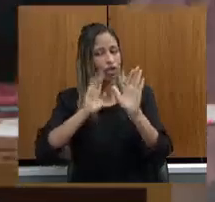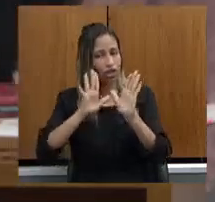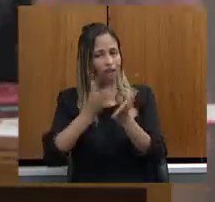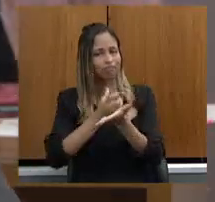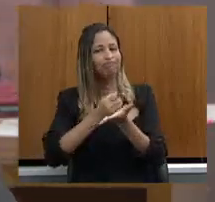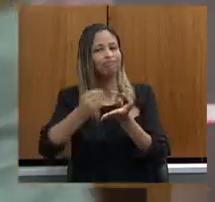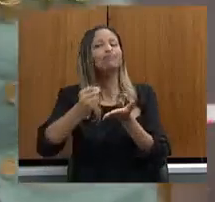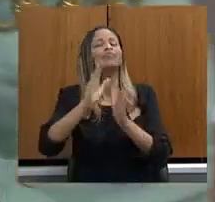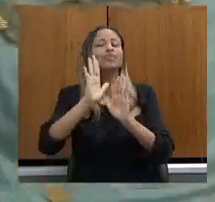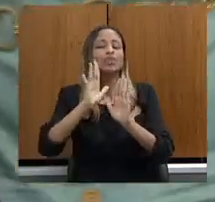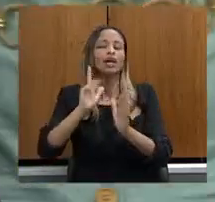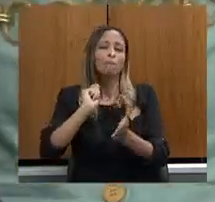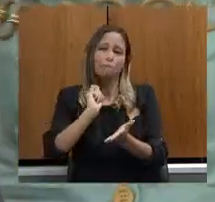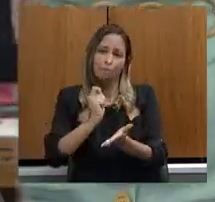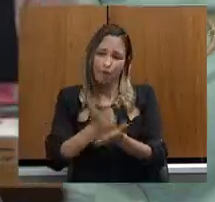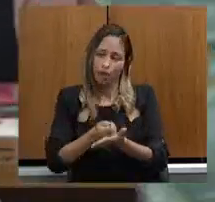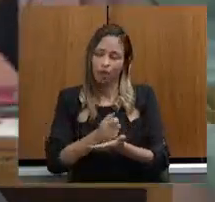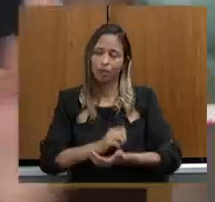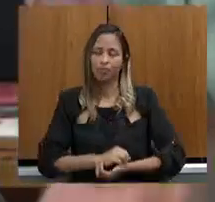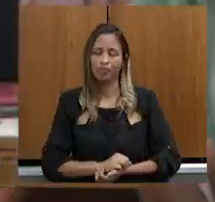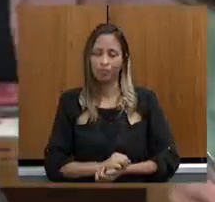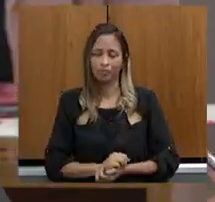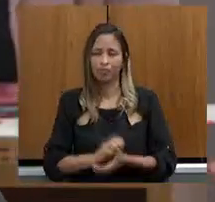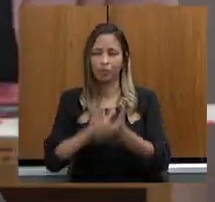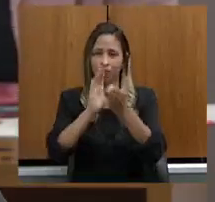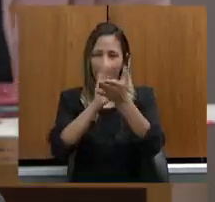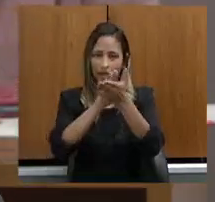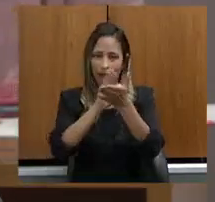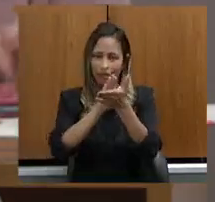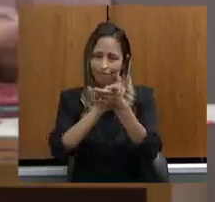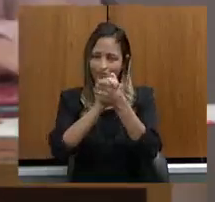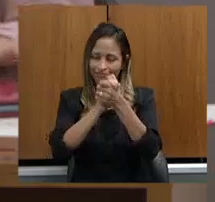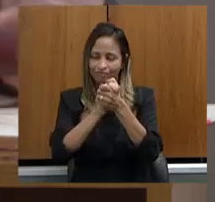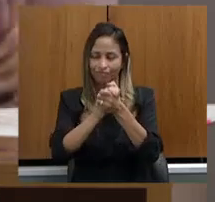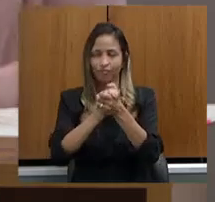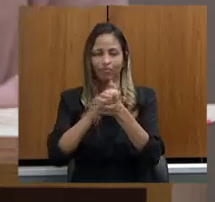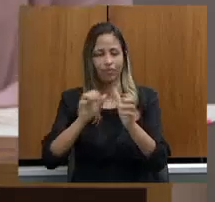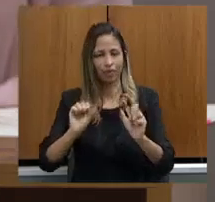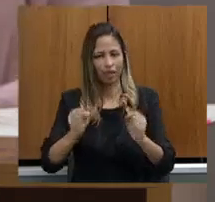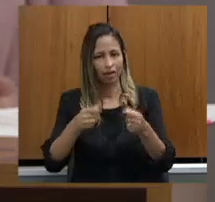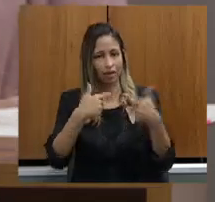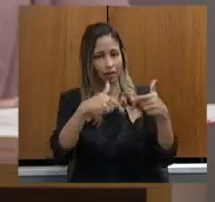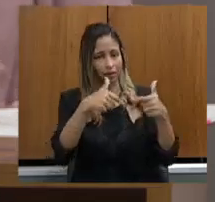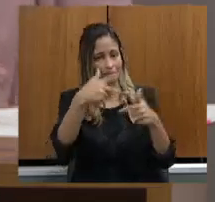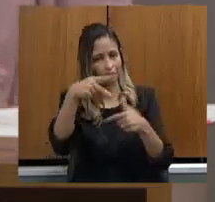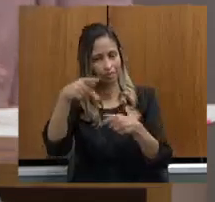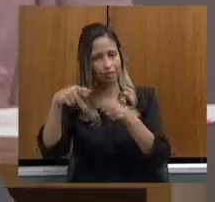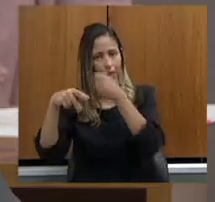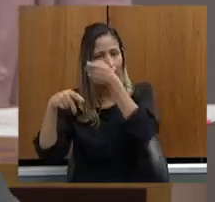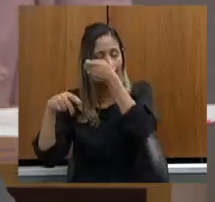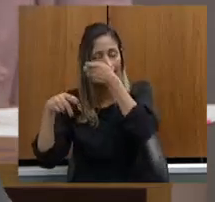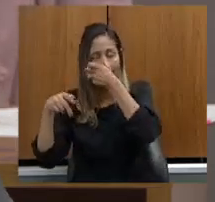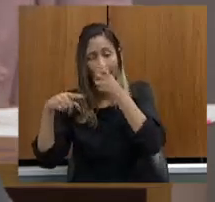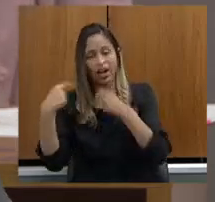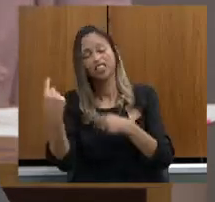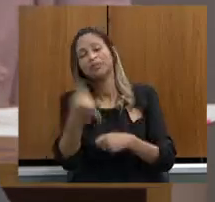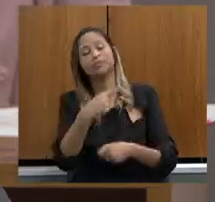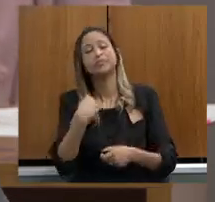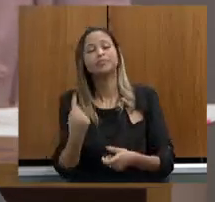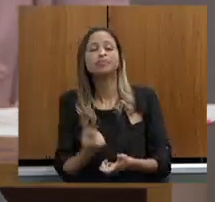assumiu para poder pagar e parabenizá-lo por todo o seu trabalho por todo o esforço e dizer que as nossas